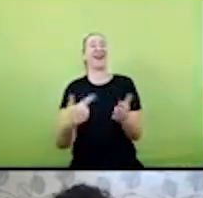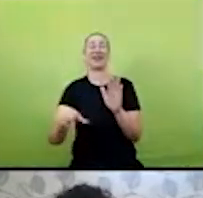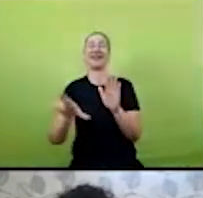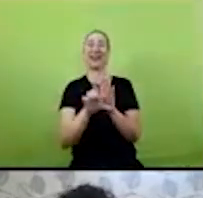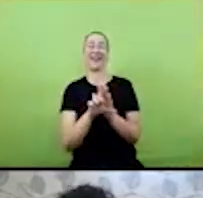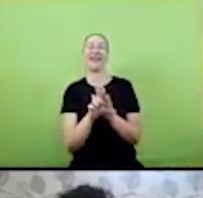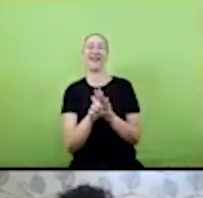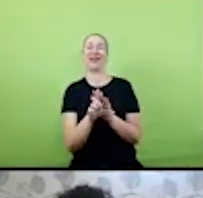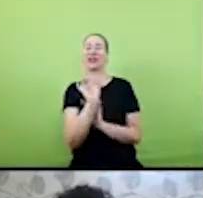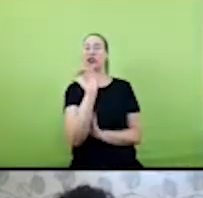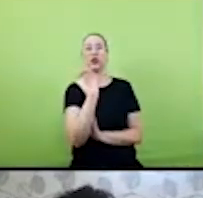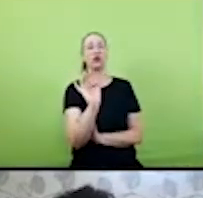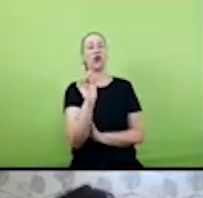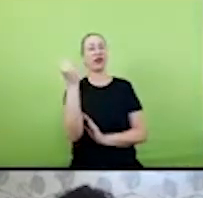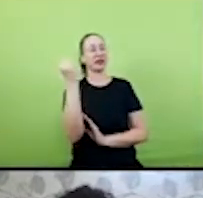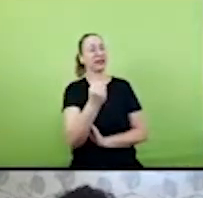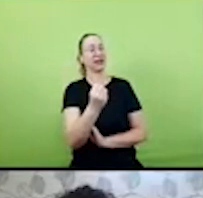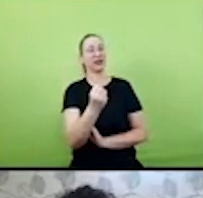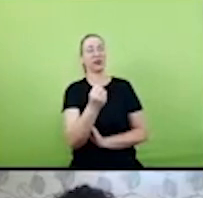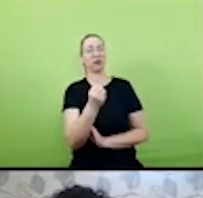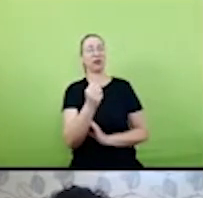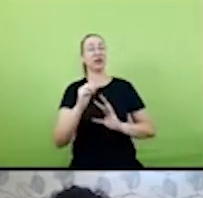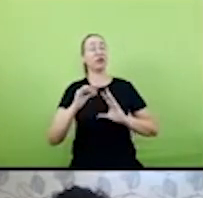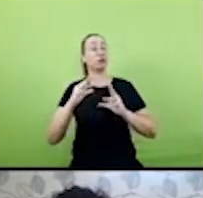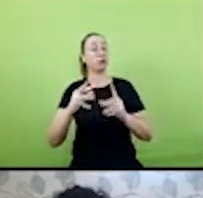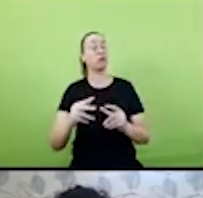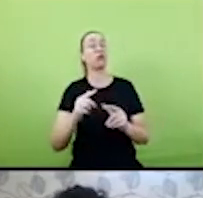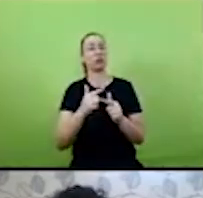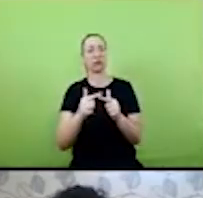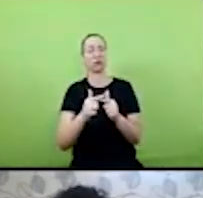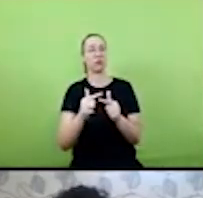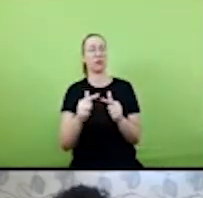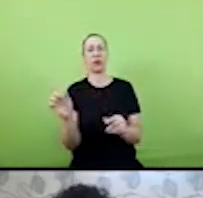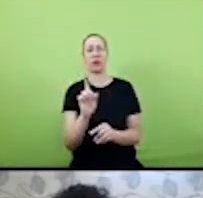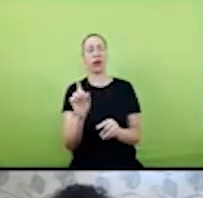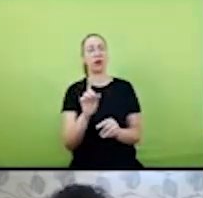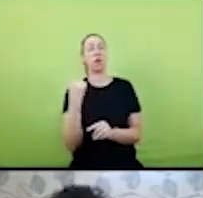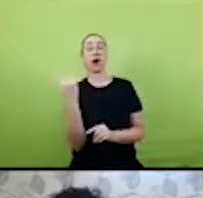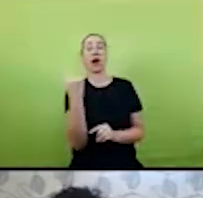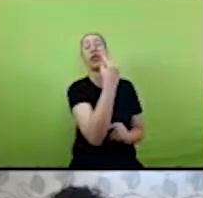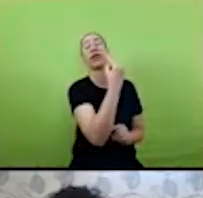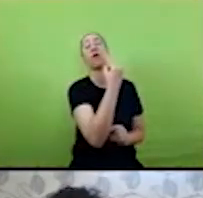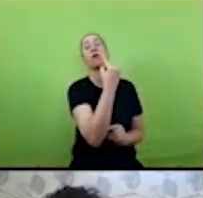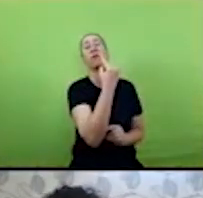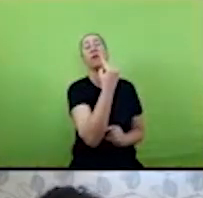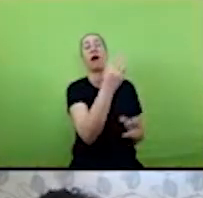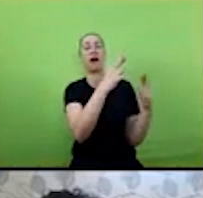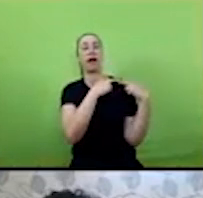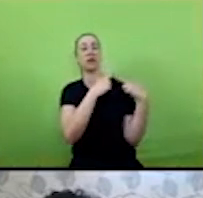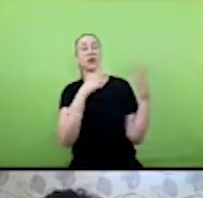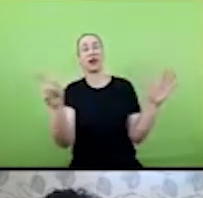homicídio só não trata de todos os problemas, né, de todas as formas de assassinato? Porque existe uma forma de